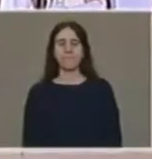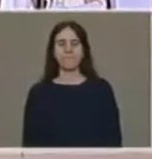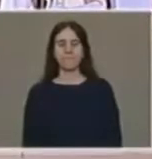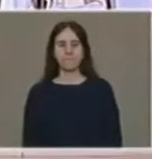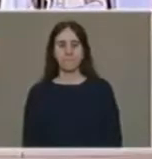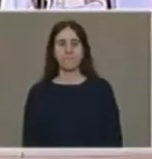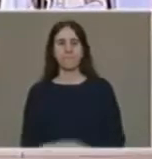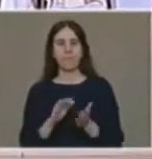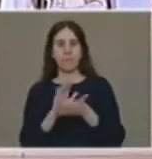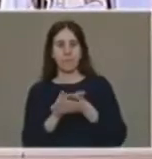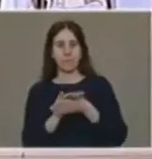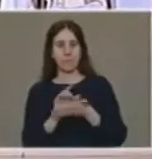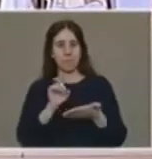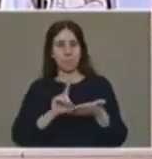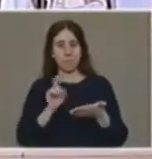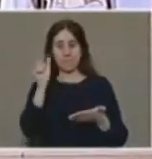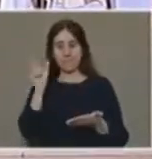Leitura da primeira epístola de São João.